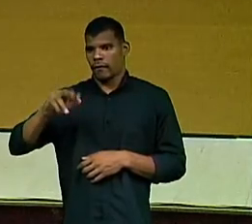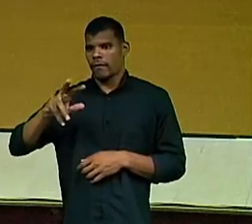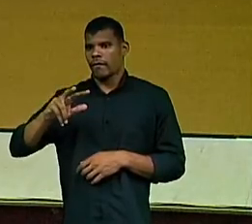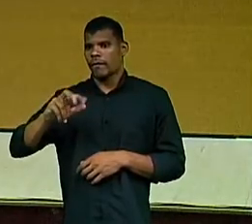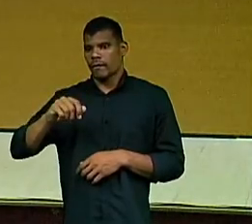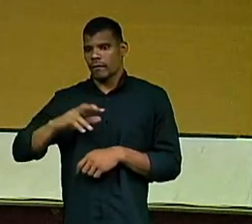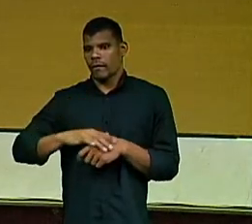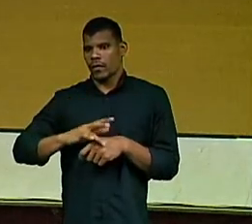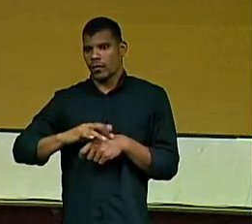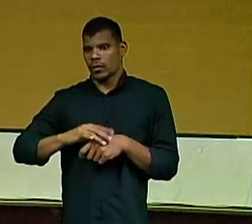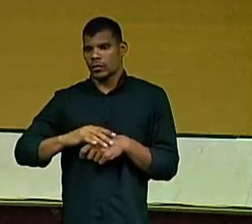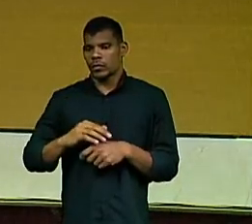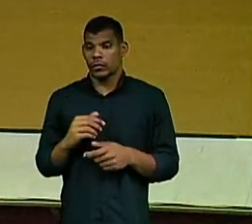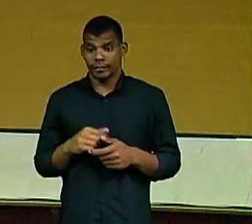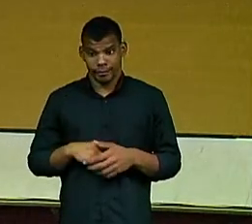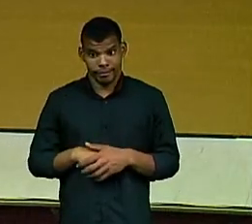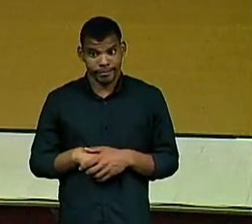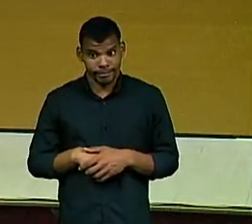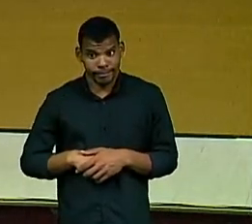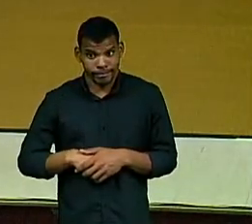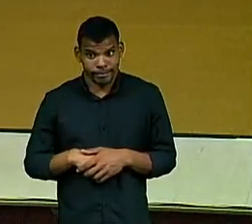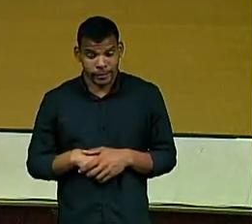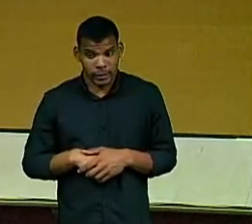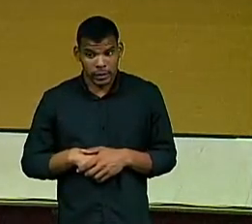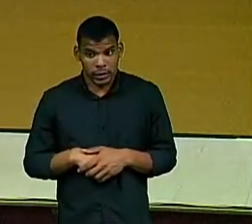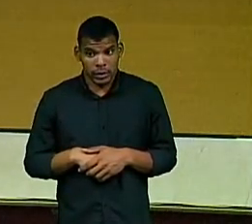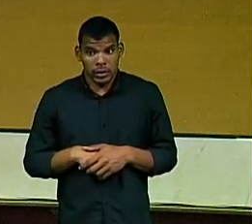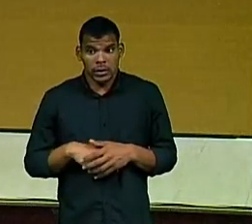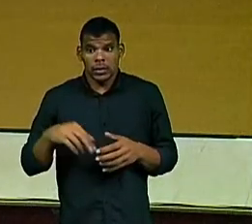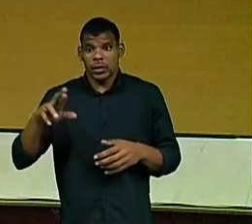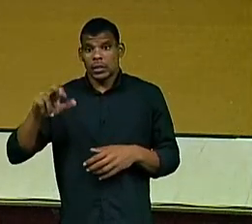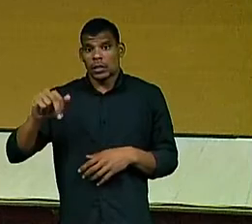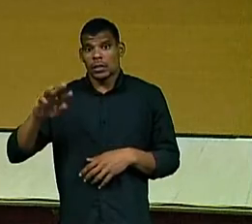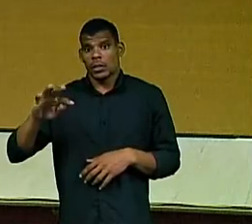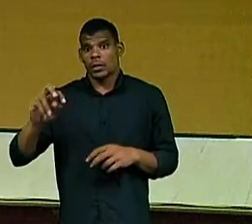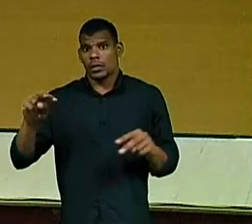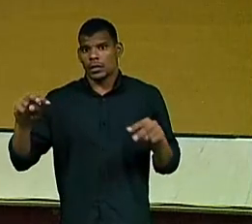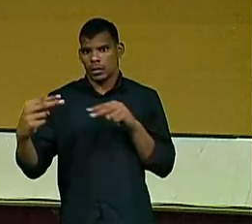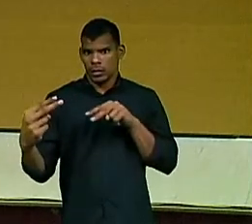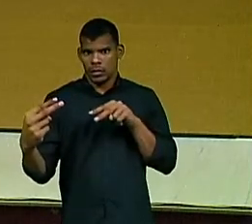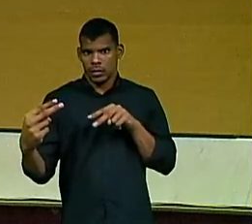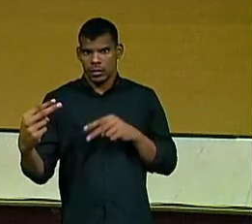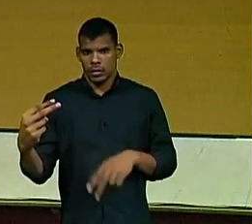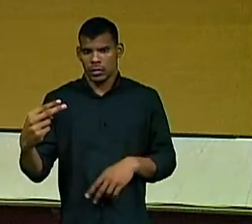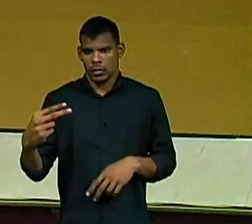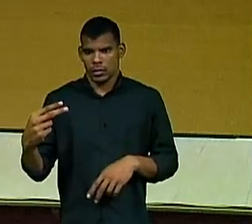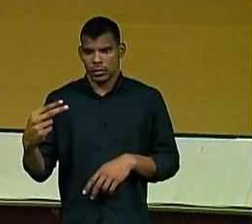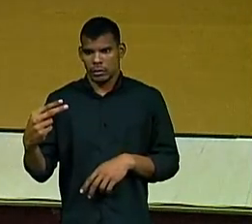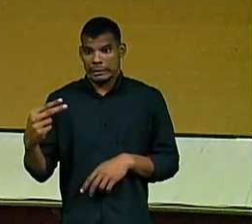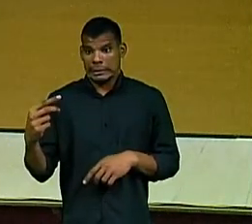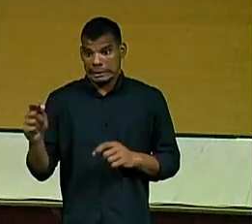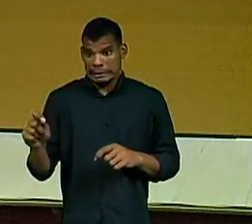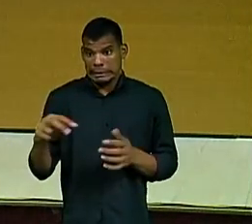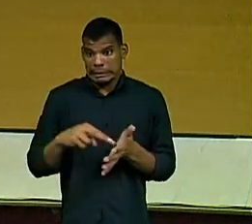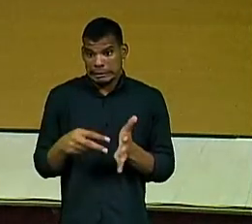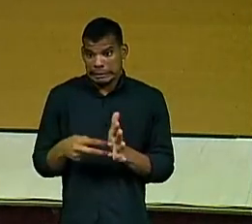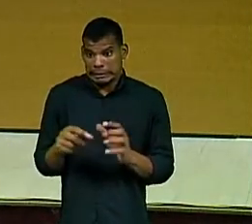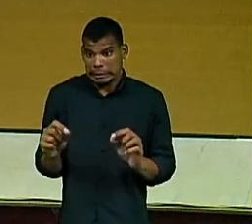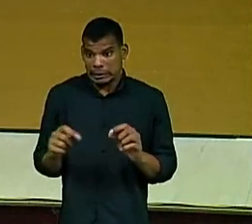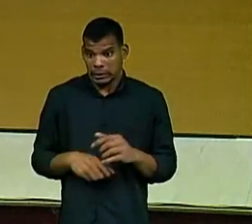descontados então assim se o rato chamou para ia tiver com zóio mesmo assim não